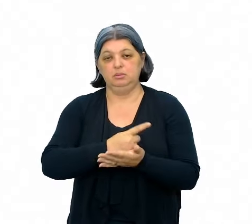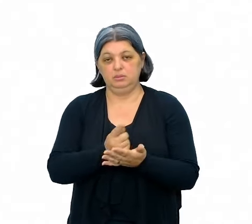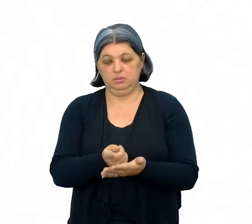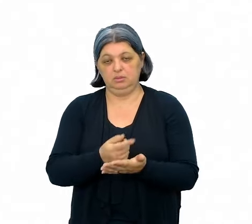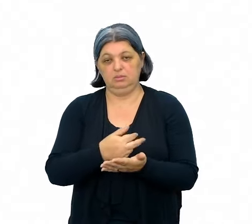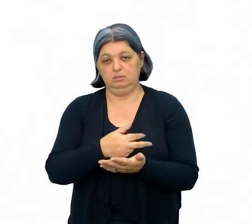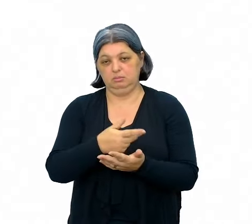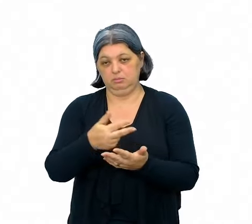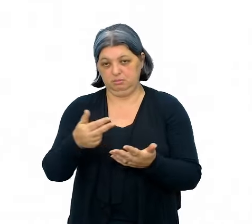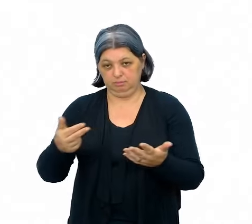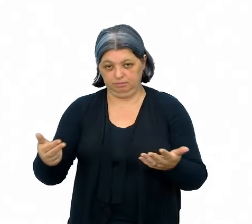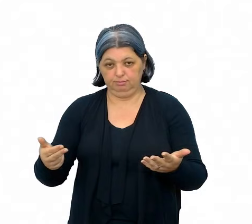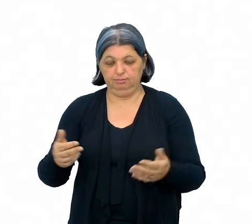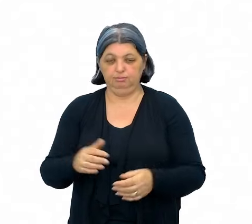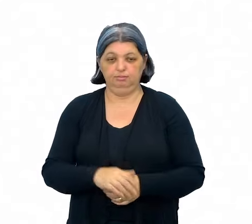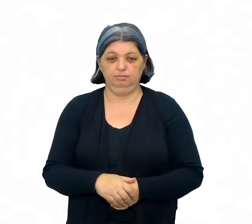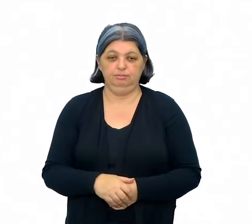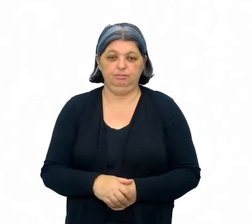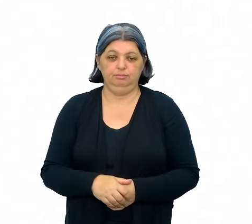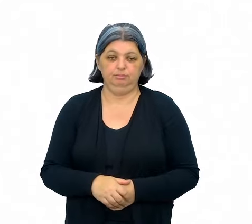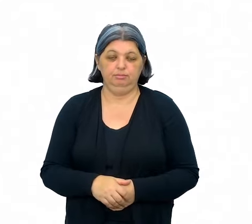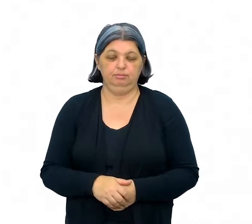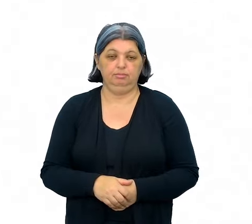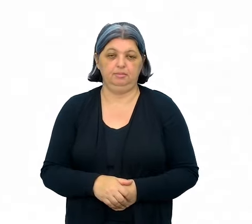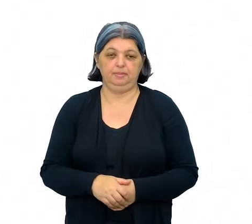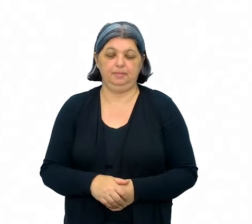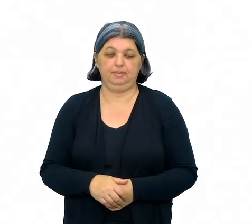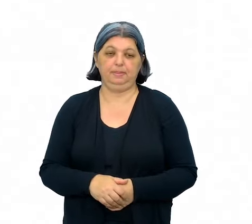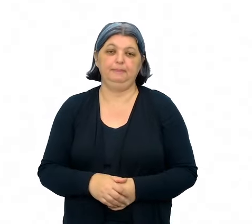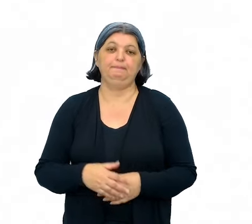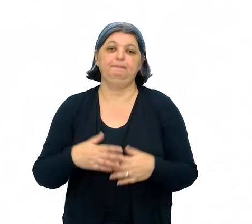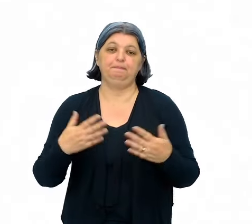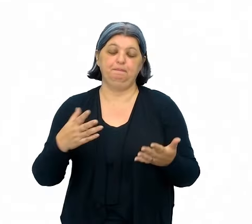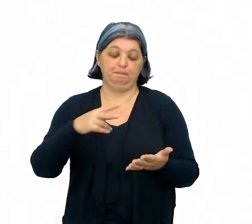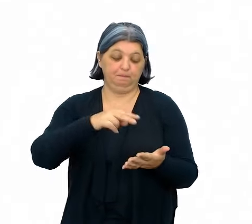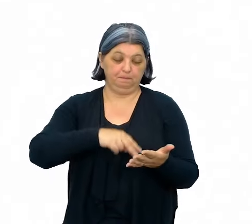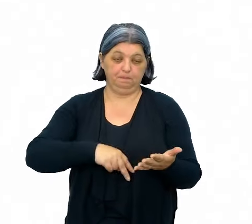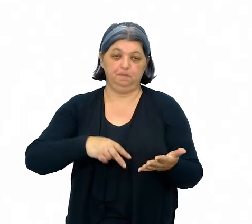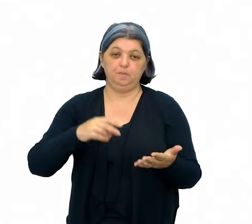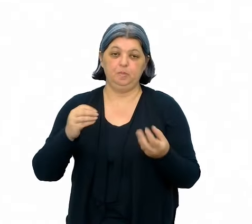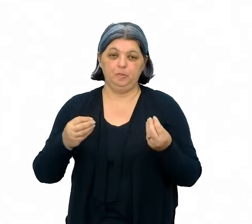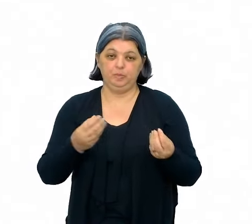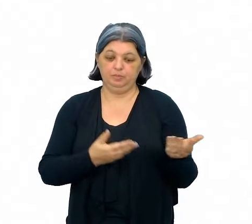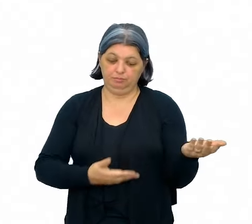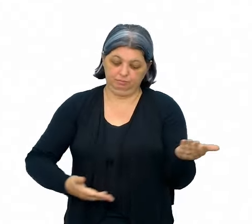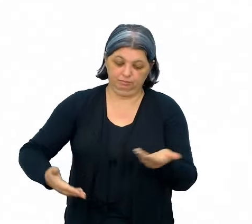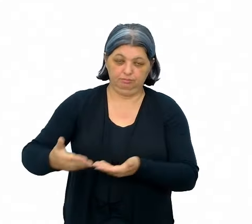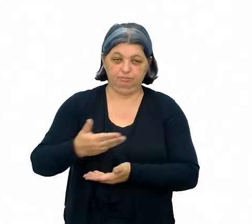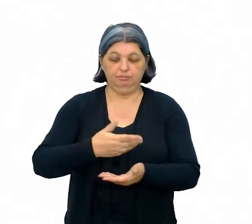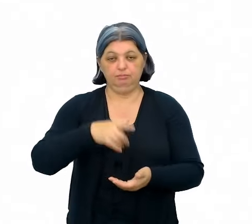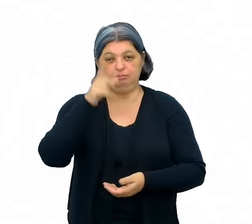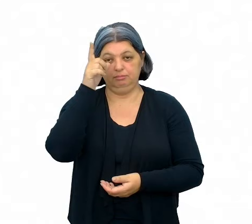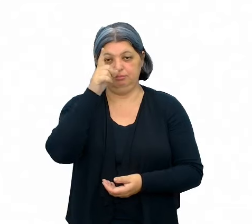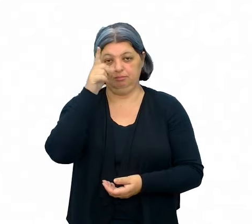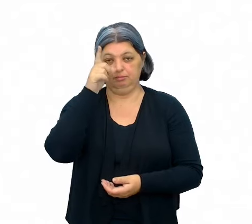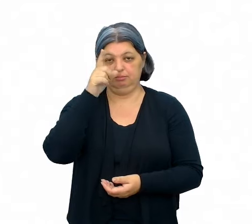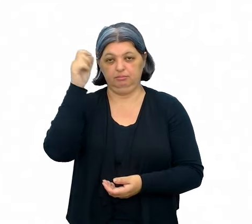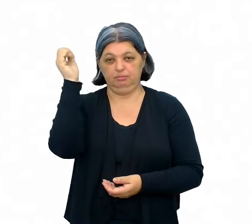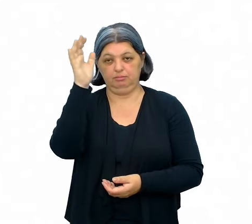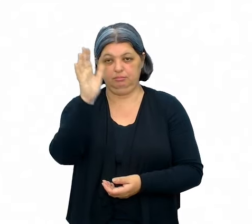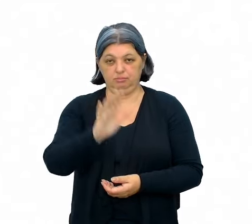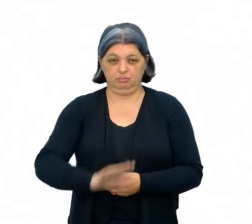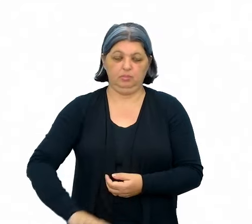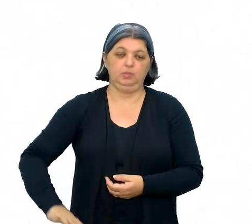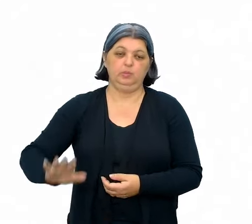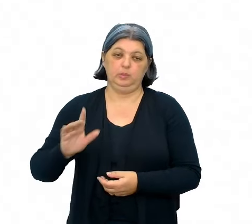generalização, entre outras. Ou seja, ao ler colaborativamente uma lenda brasileira e ao apoiar